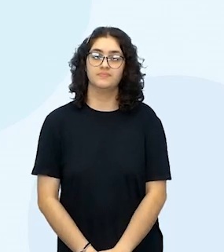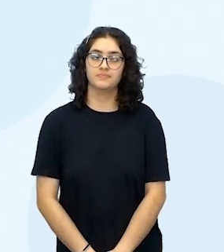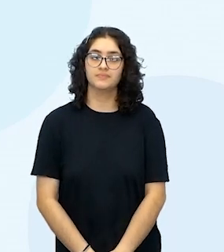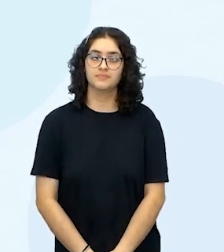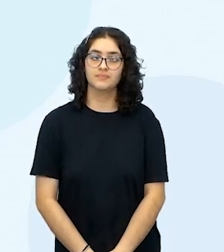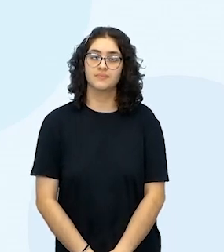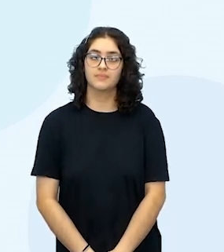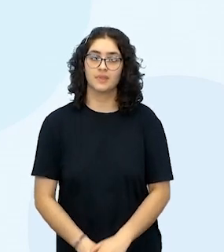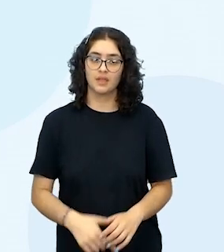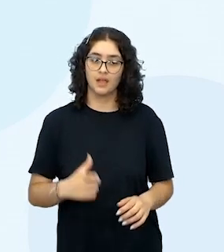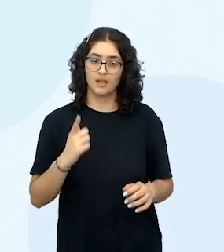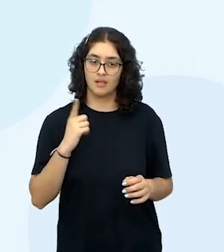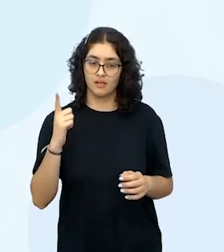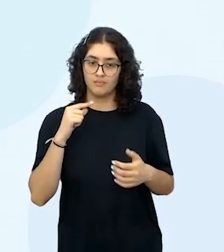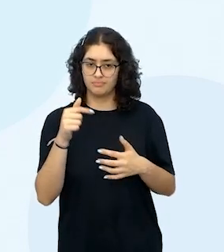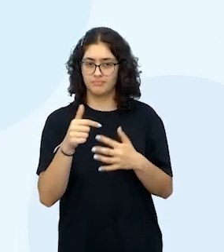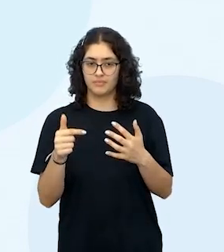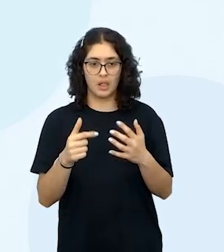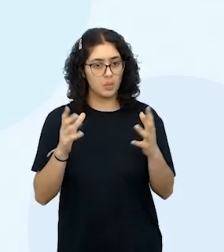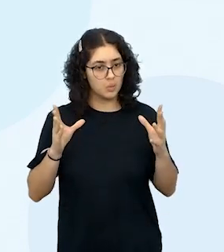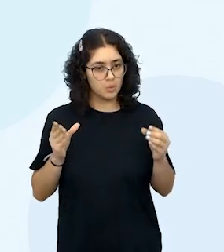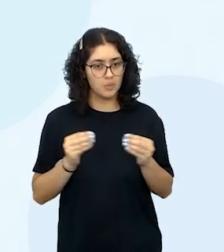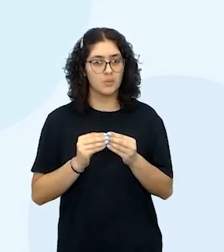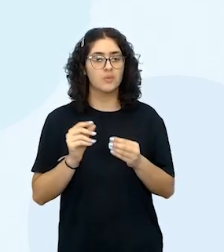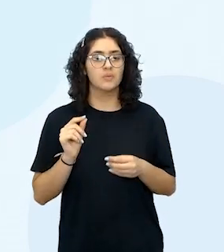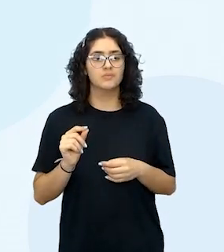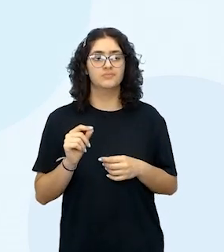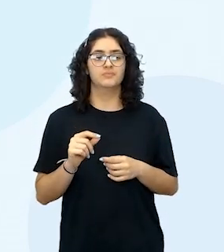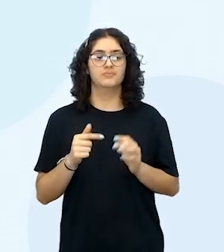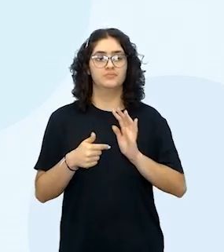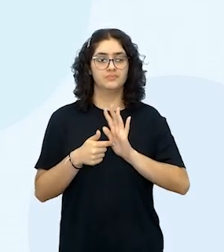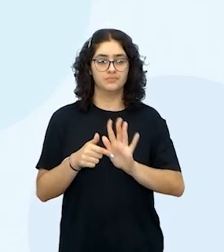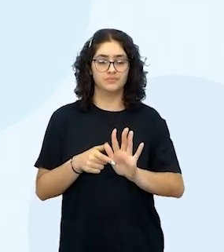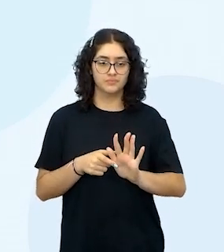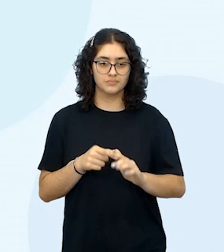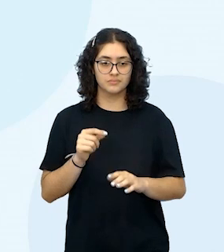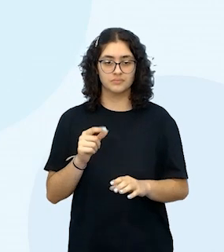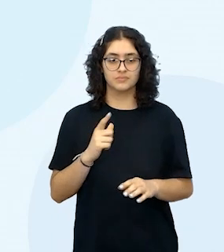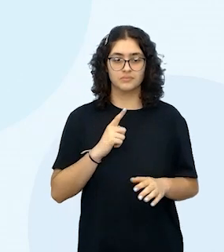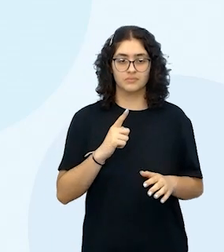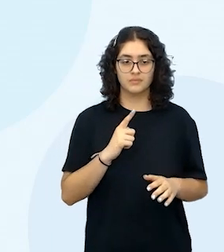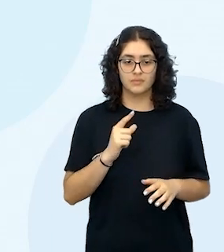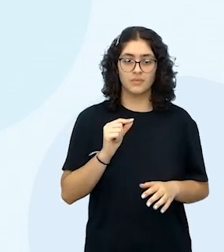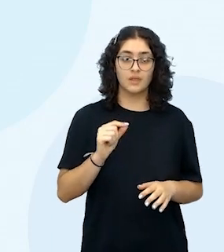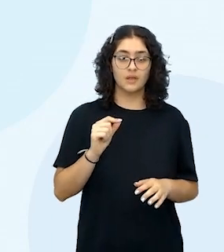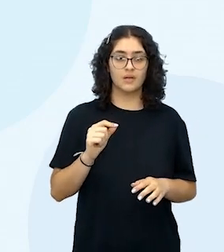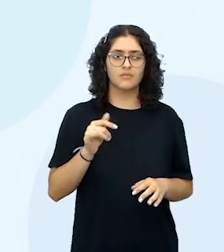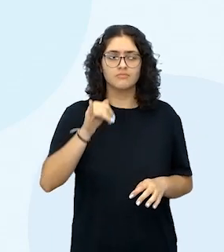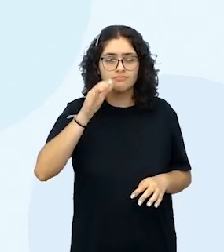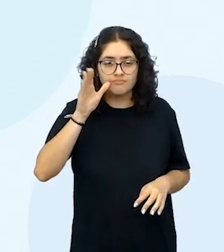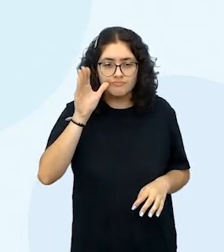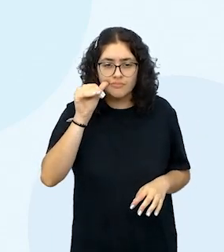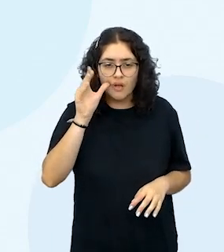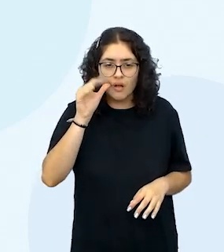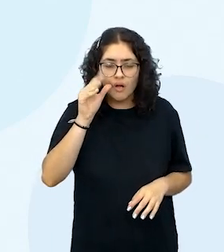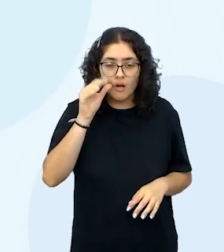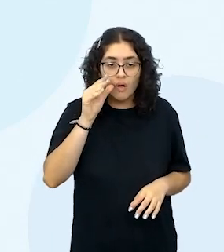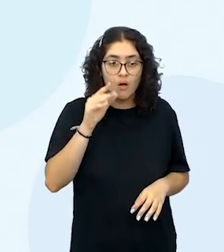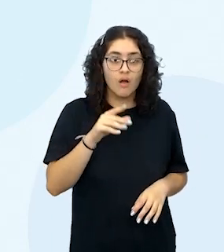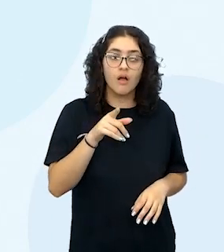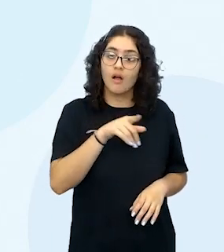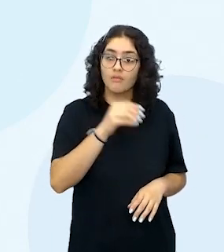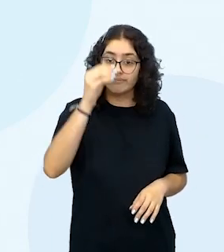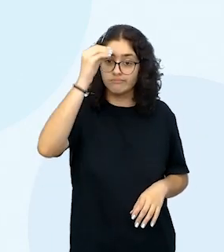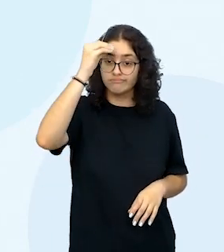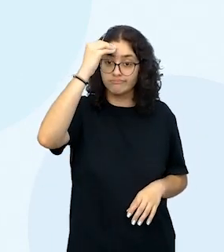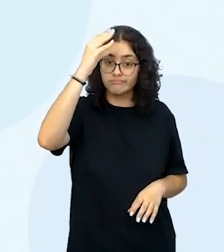da competência geral número 2, que destaca, né, ela envolve o quê? Exercitar curiosidade intelectual e